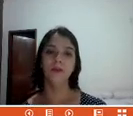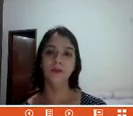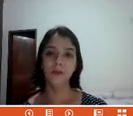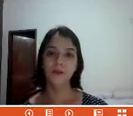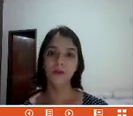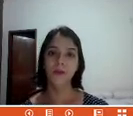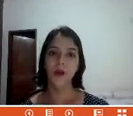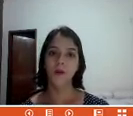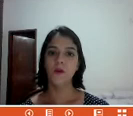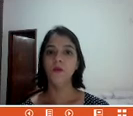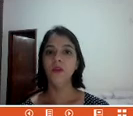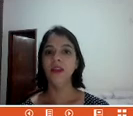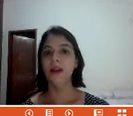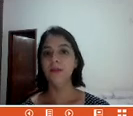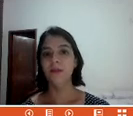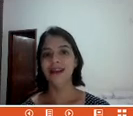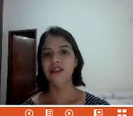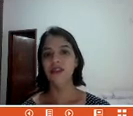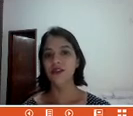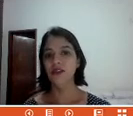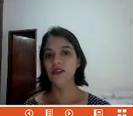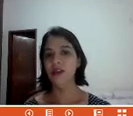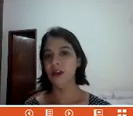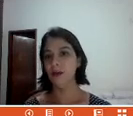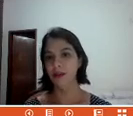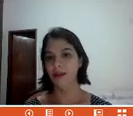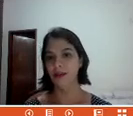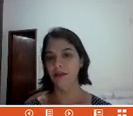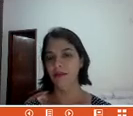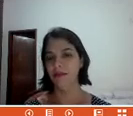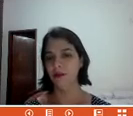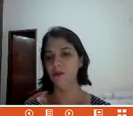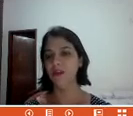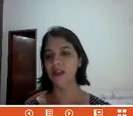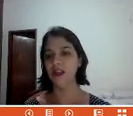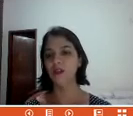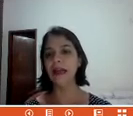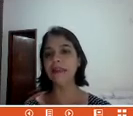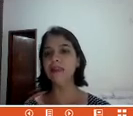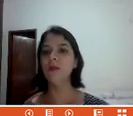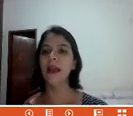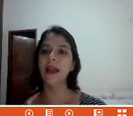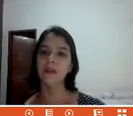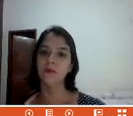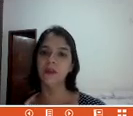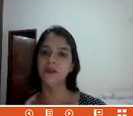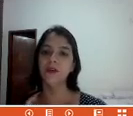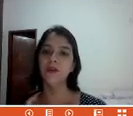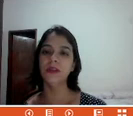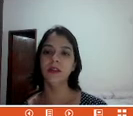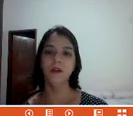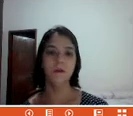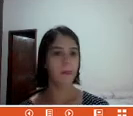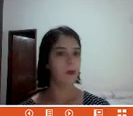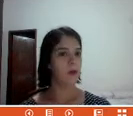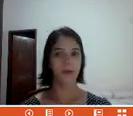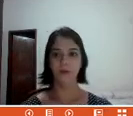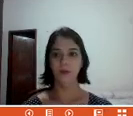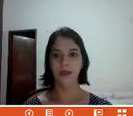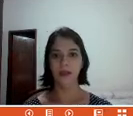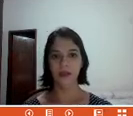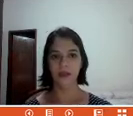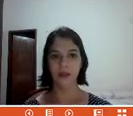considerava o surdo como incapaz de aprender. Ou seja, a educação para essas pessoas não